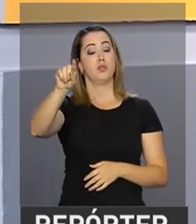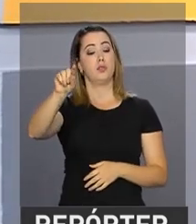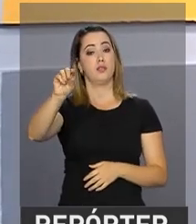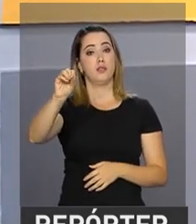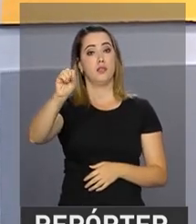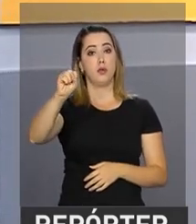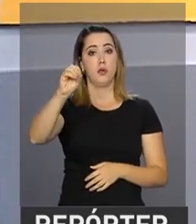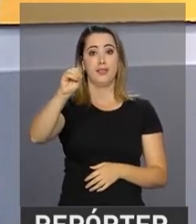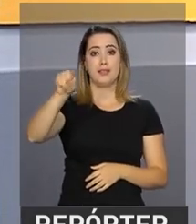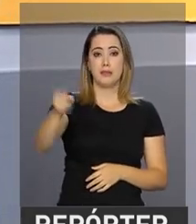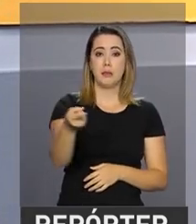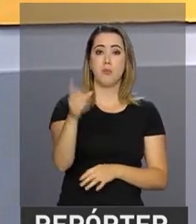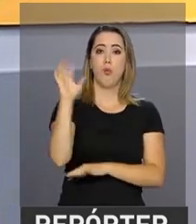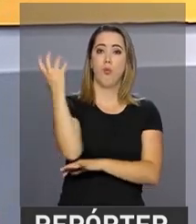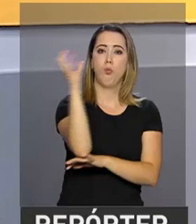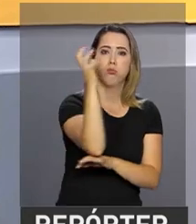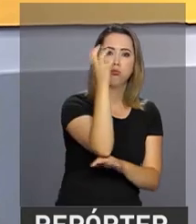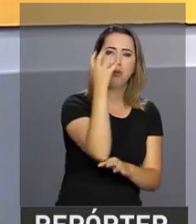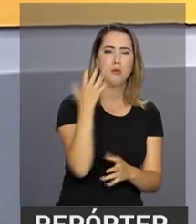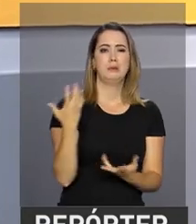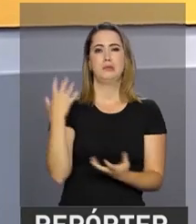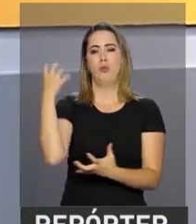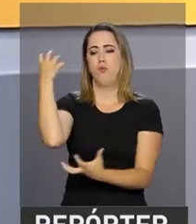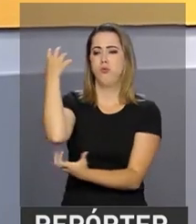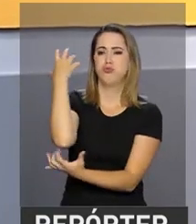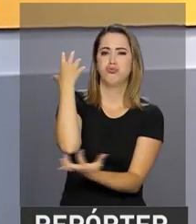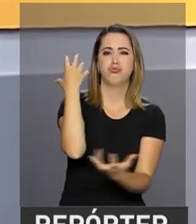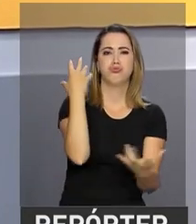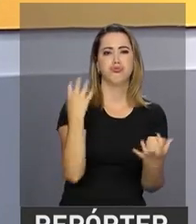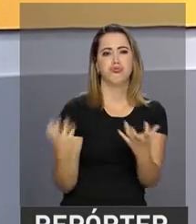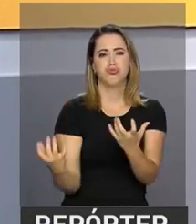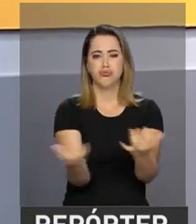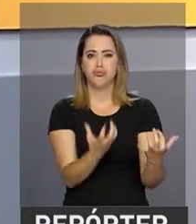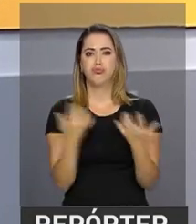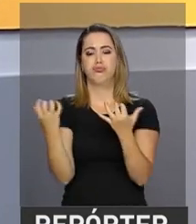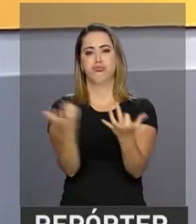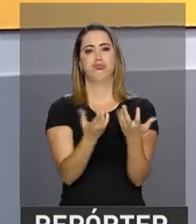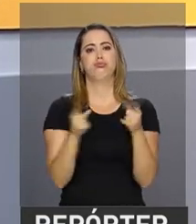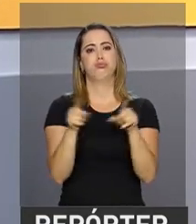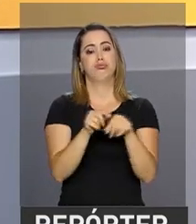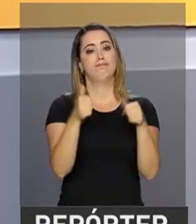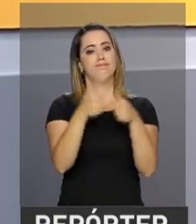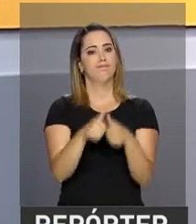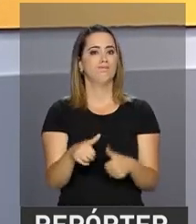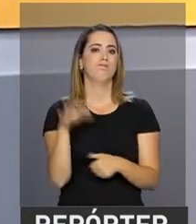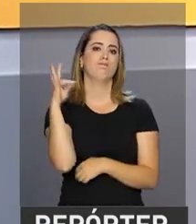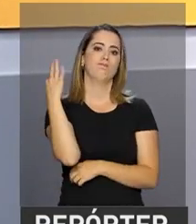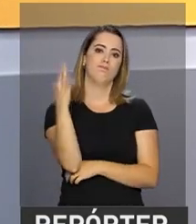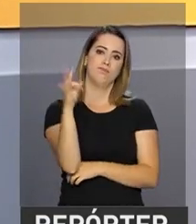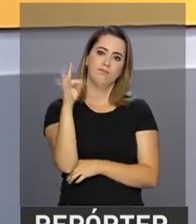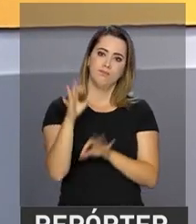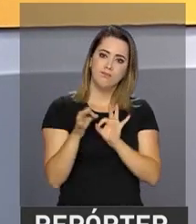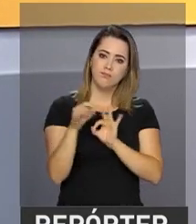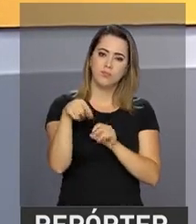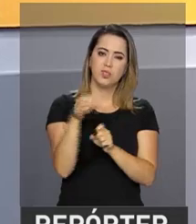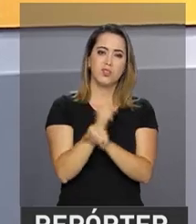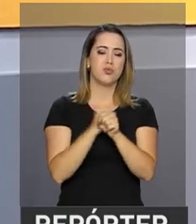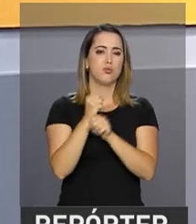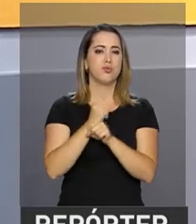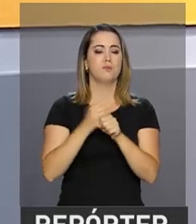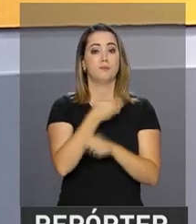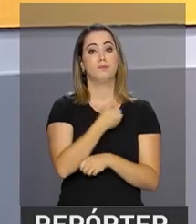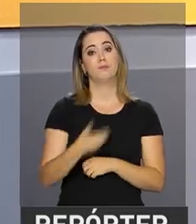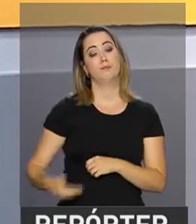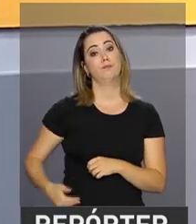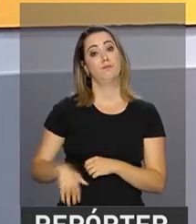mil hectares de mata nativa foram consumidos pelo fogo. As queimadas no estado de Tocantins ao longo deste ano